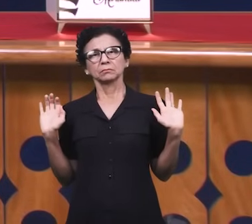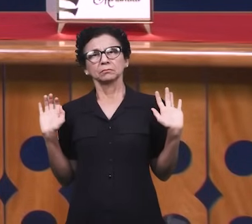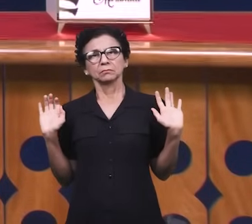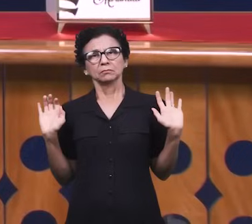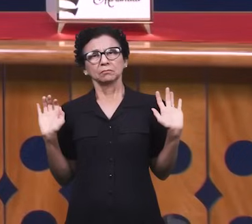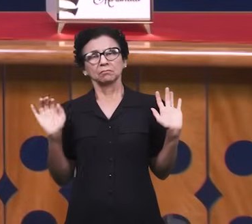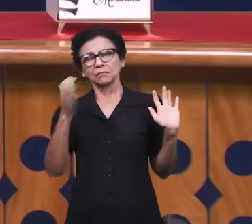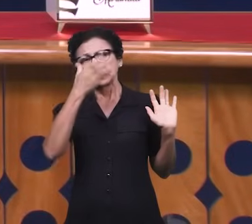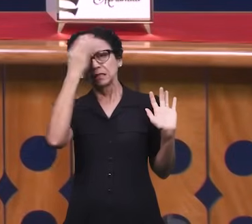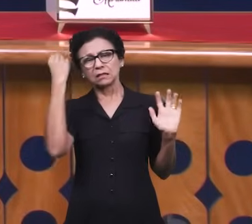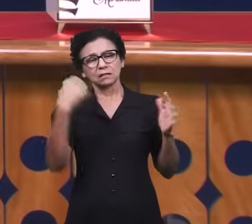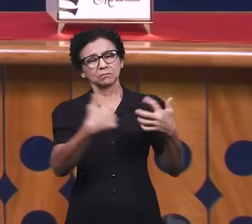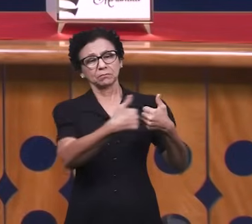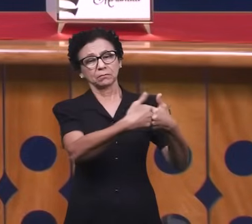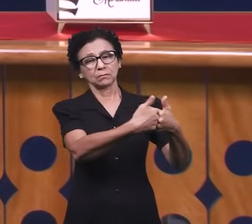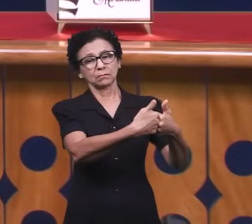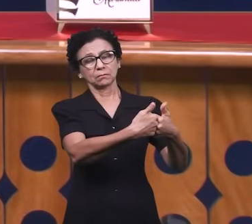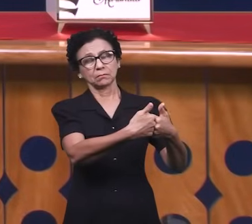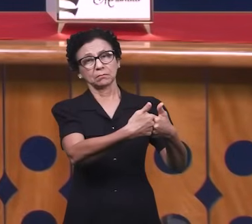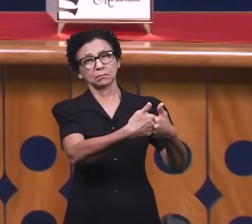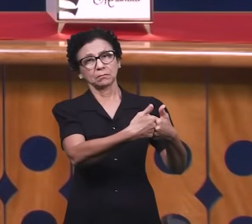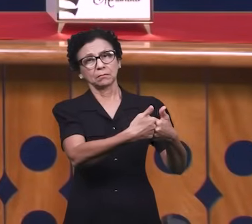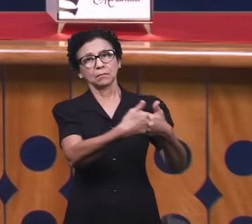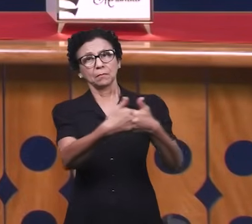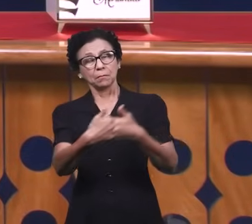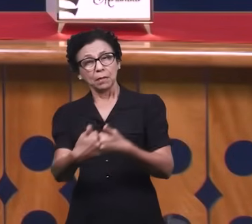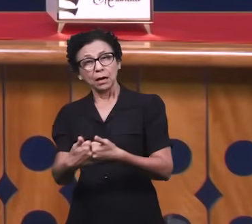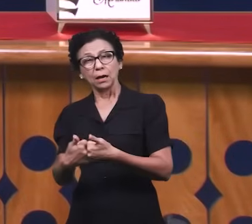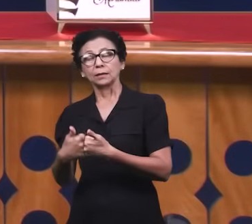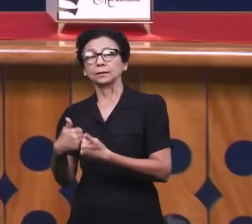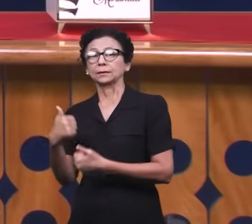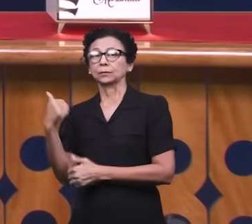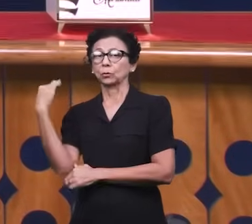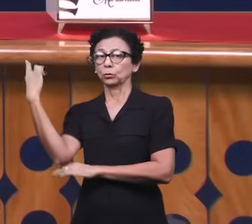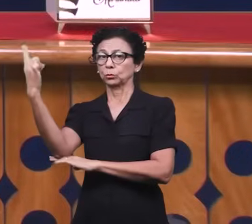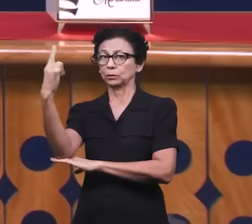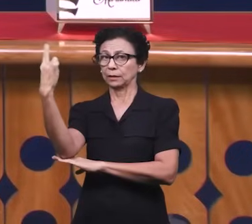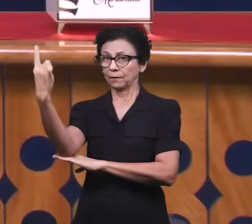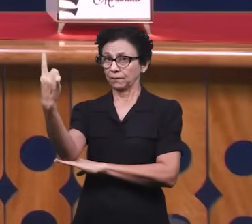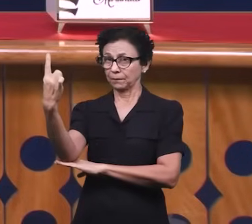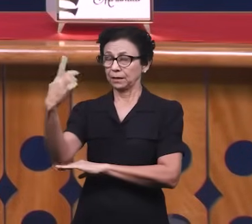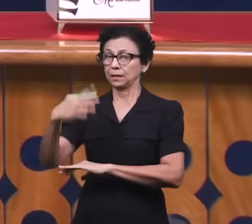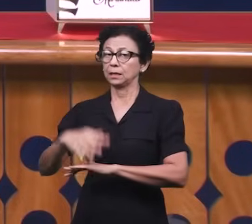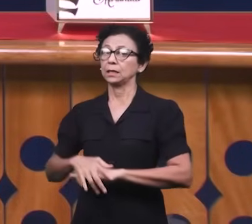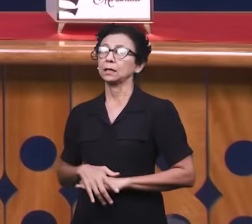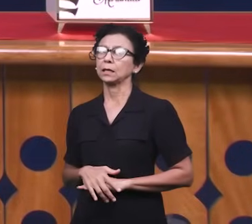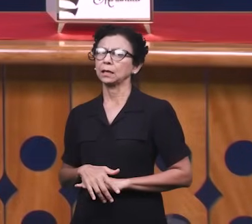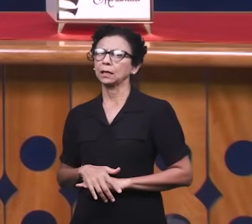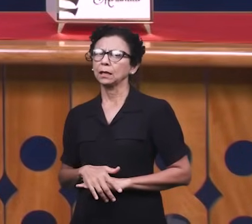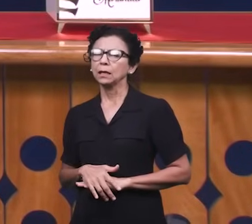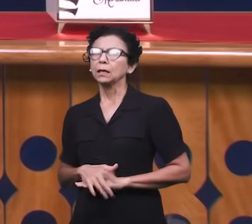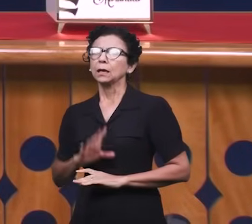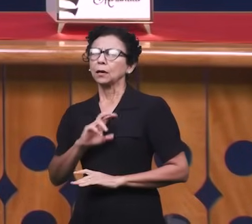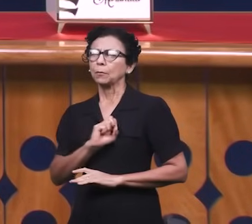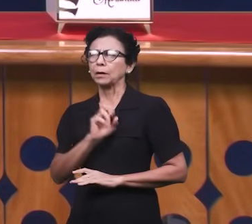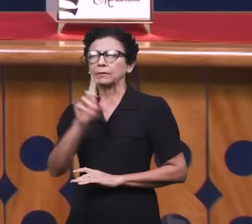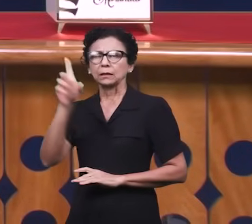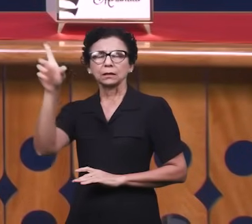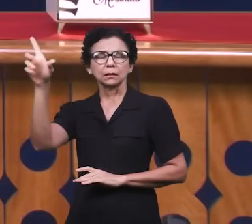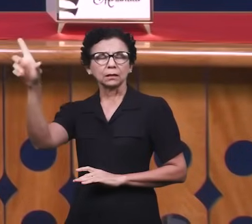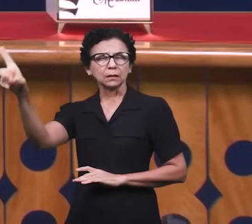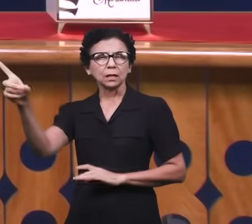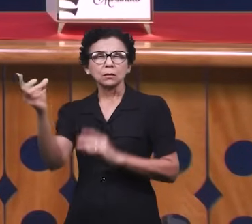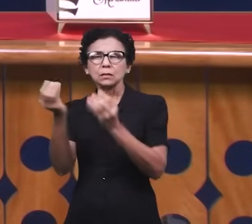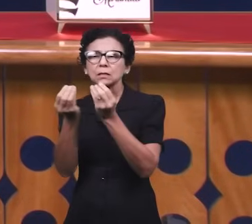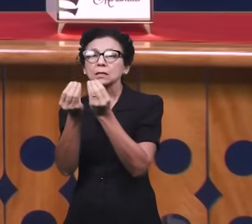ficou esquecida. Mas quando Davi conquista Jerusalém, Davi, um homem segundo Deus, sensível